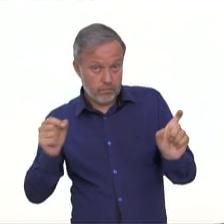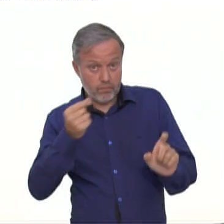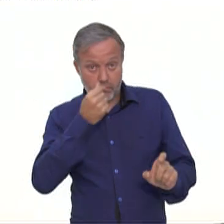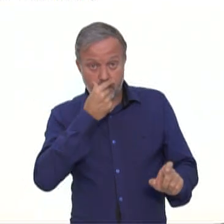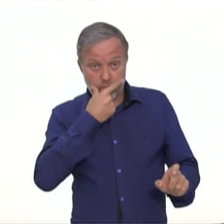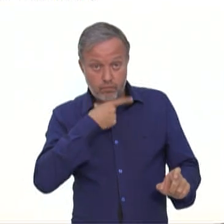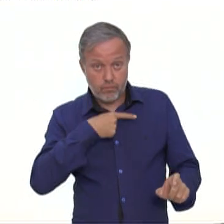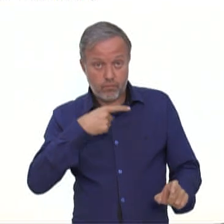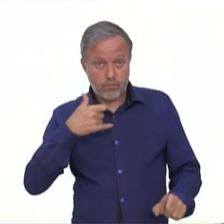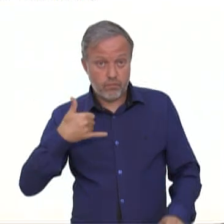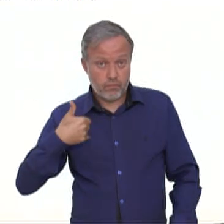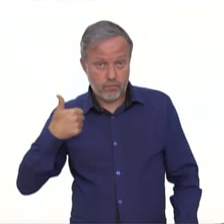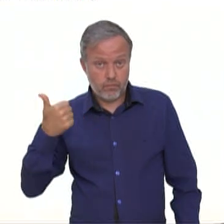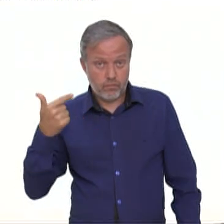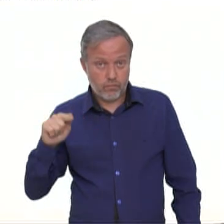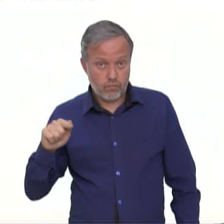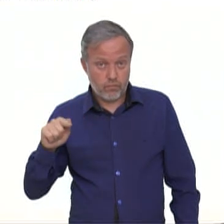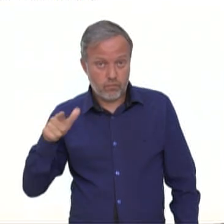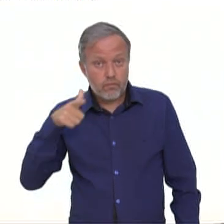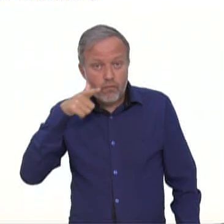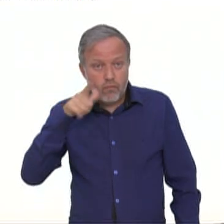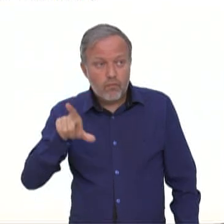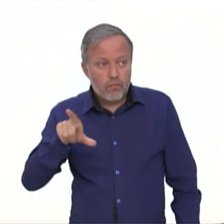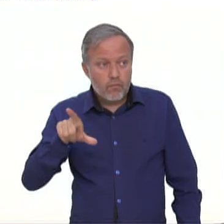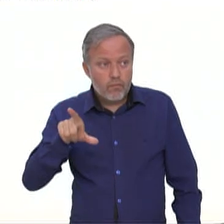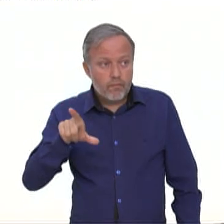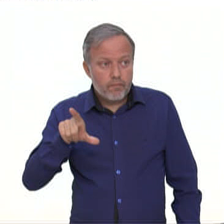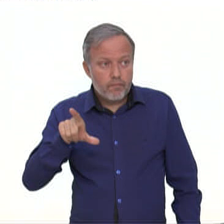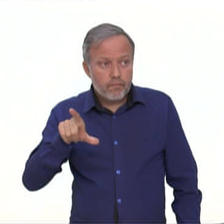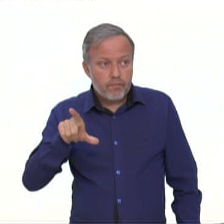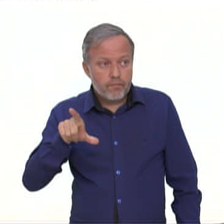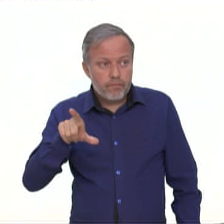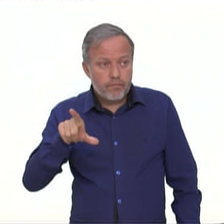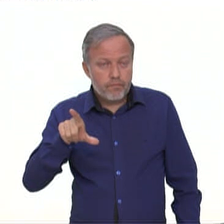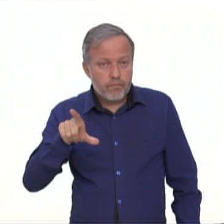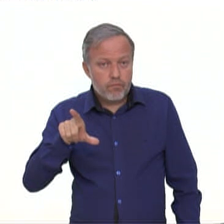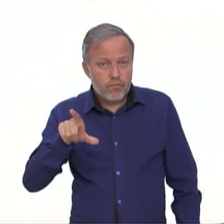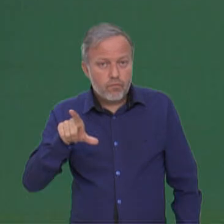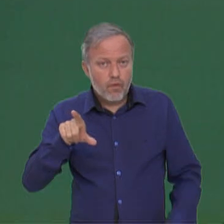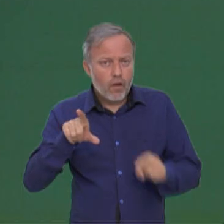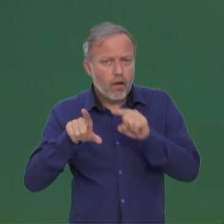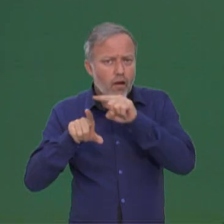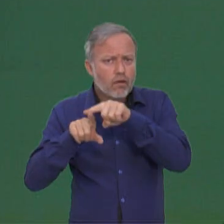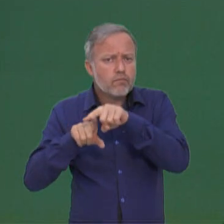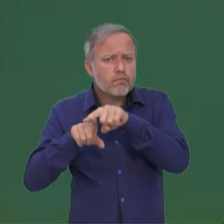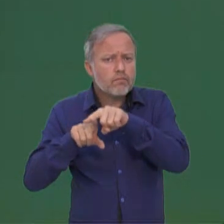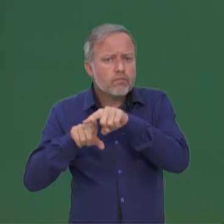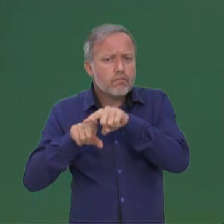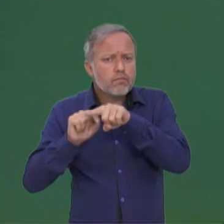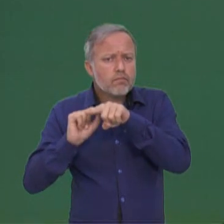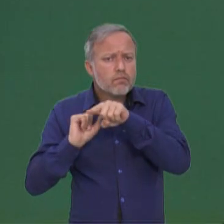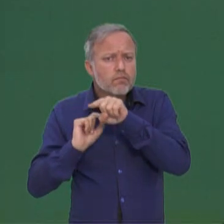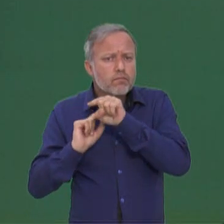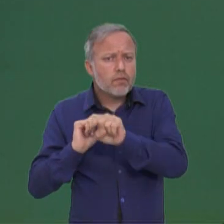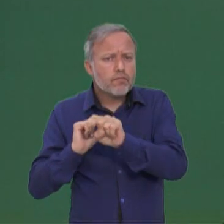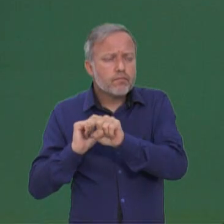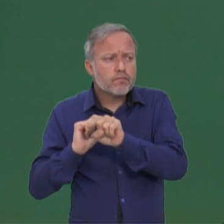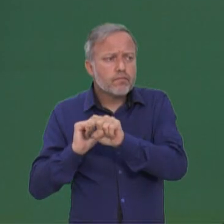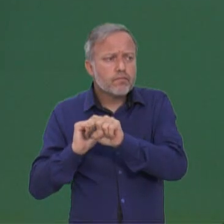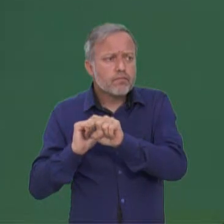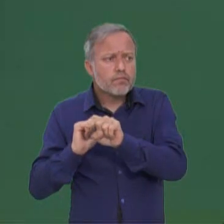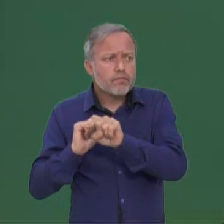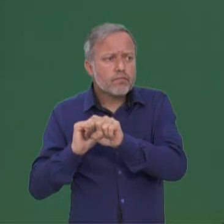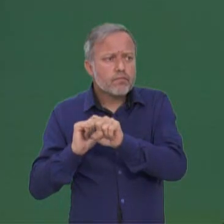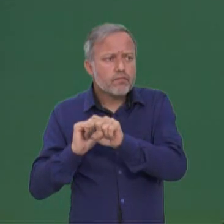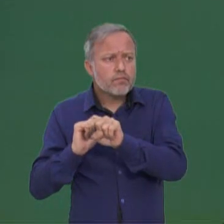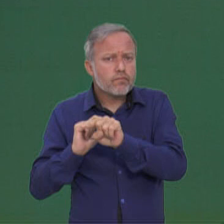anos, conseguiu. Lembram, né? Aqui eu não fiz aquela frase, aquele exercício de